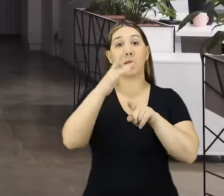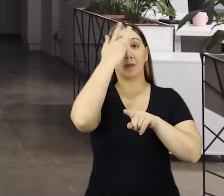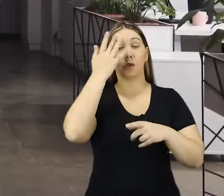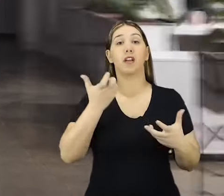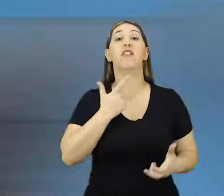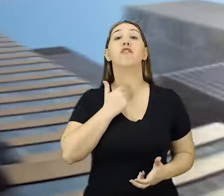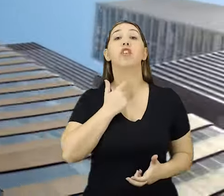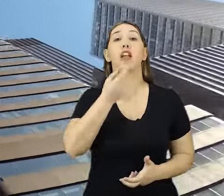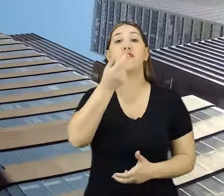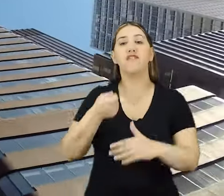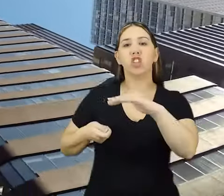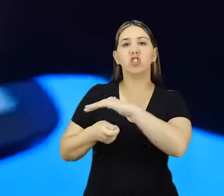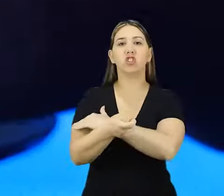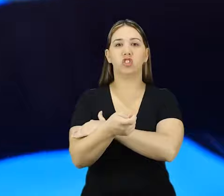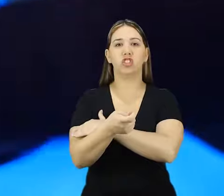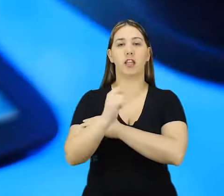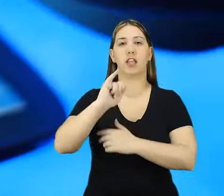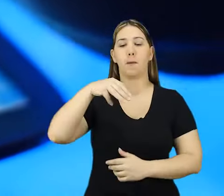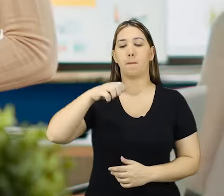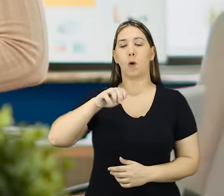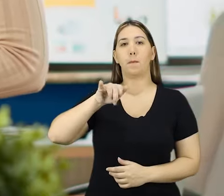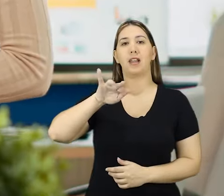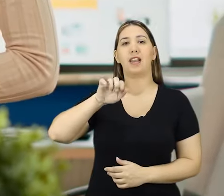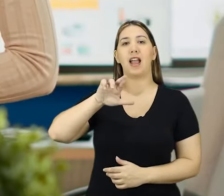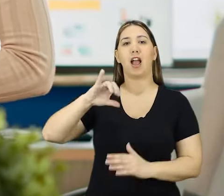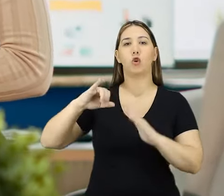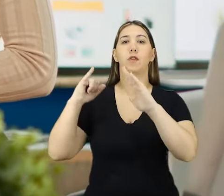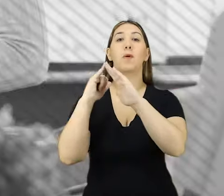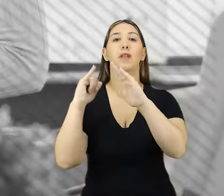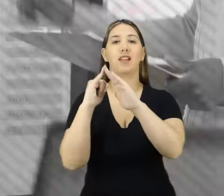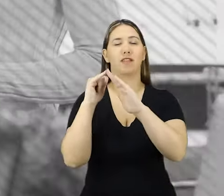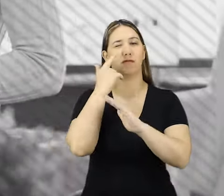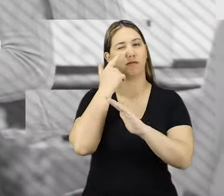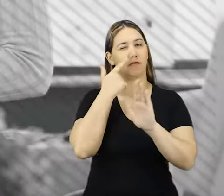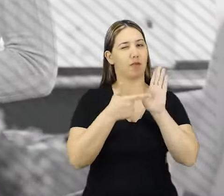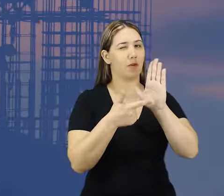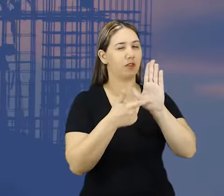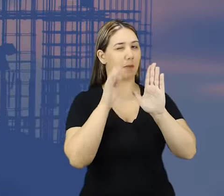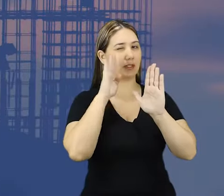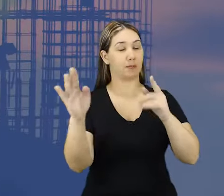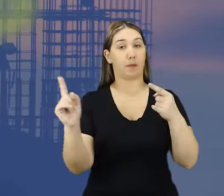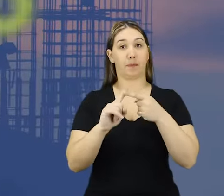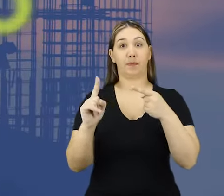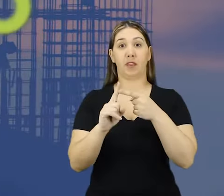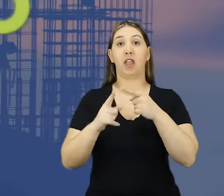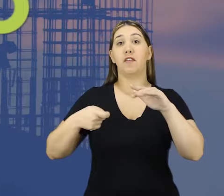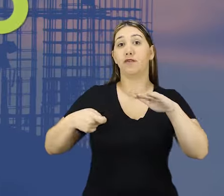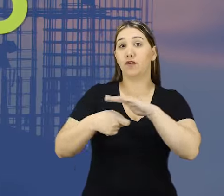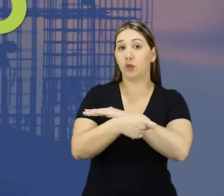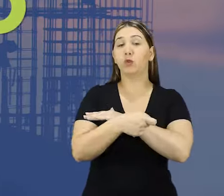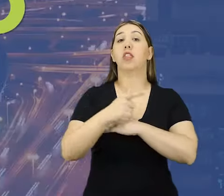nesse segmento? Conheça alguns dos principais instrumentos desse mercado. Os fundos de investimento